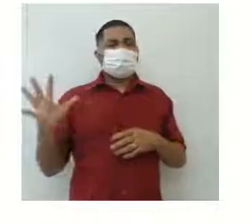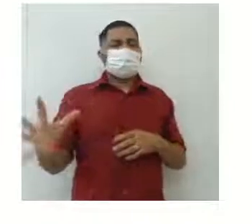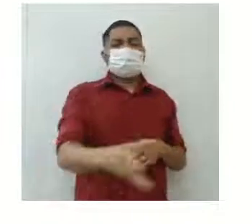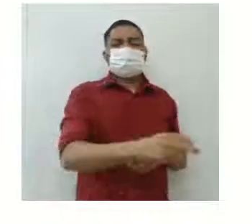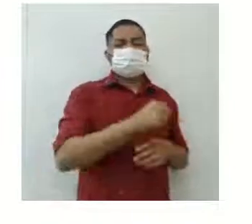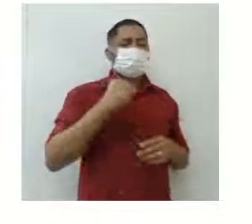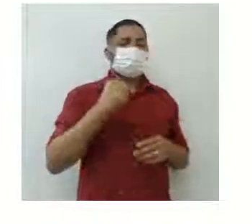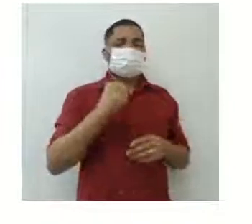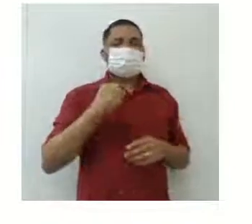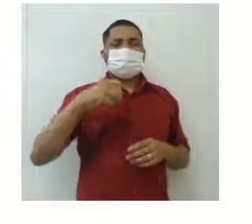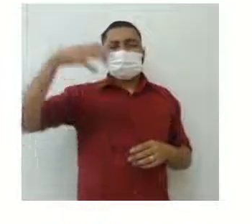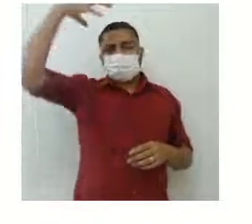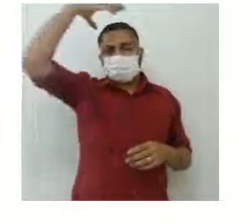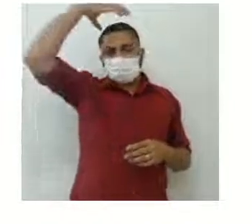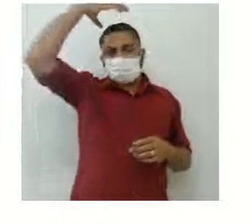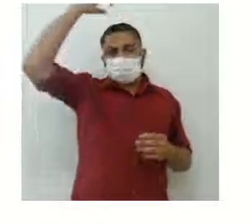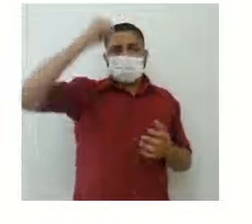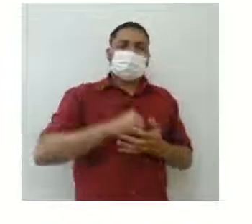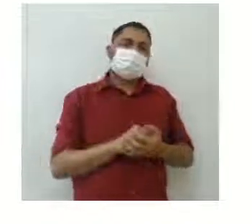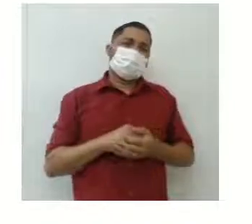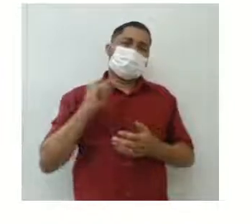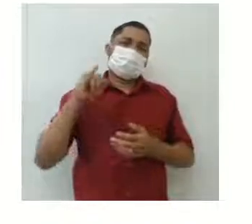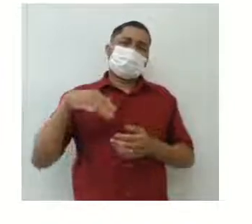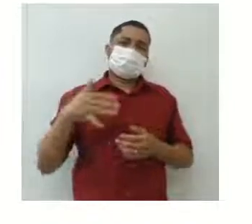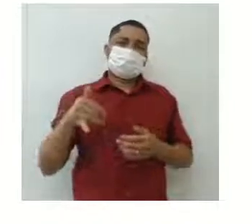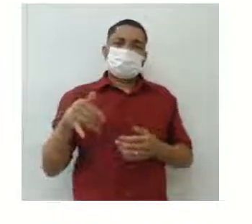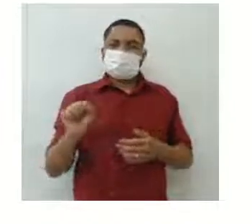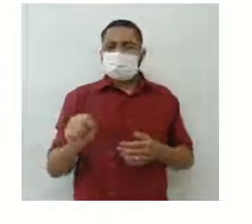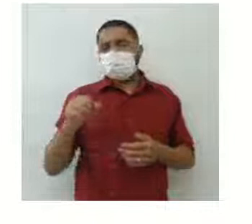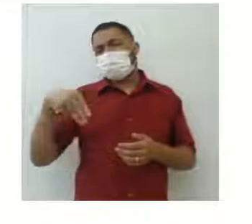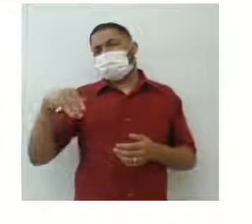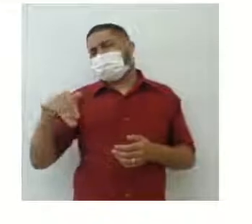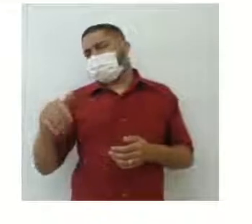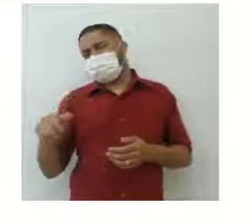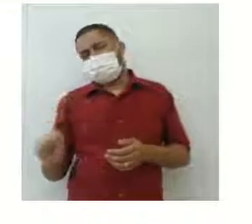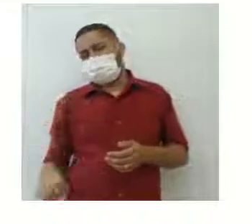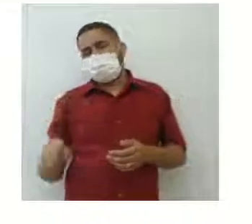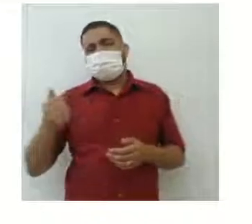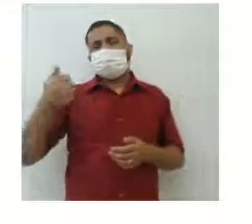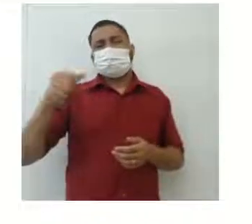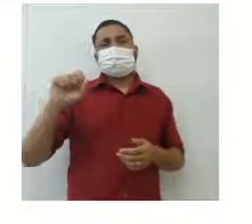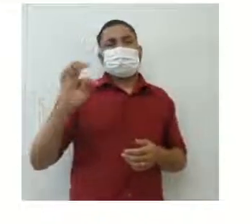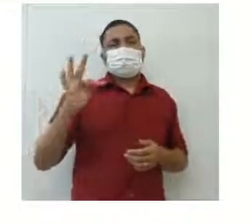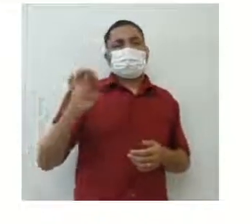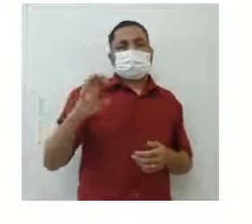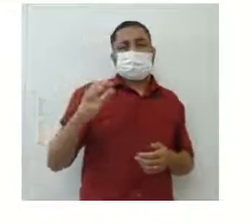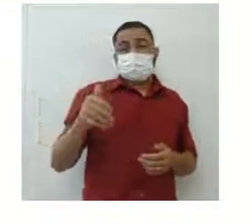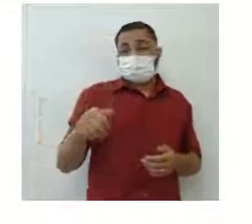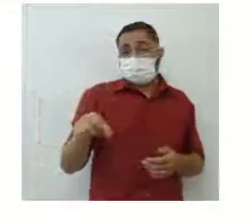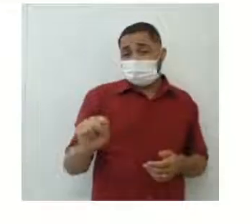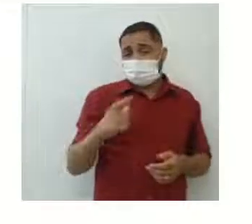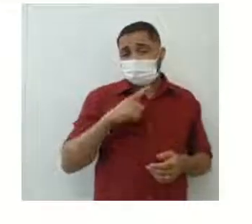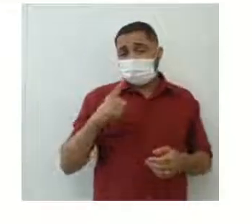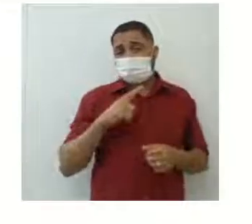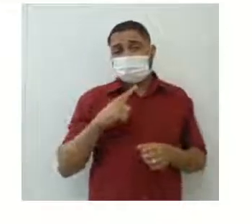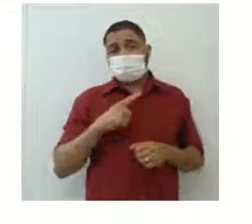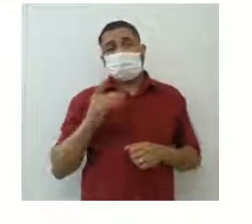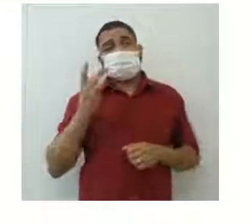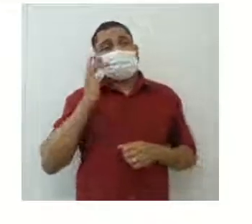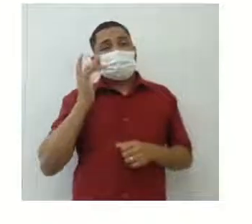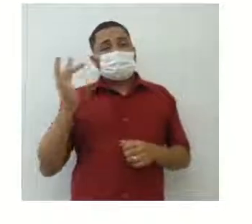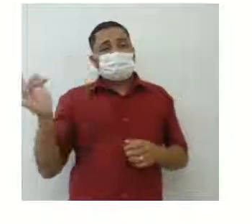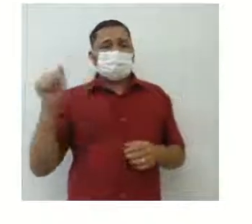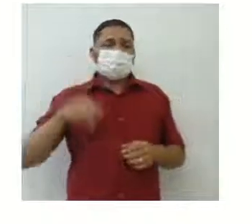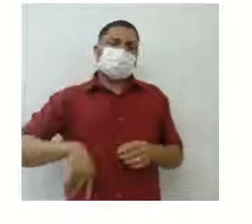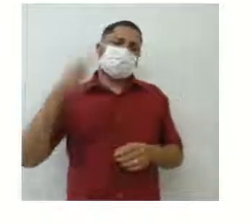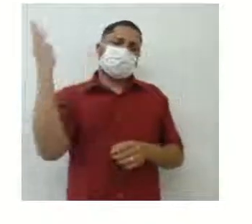dominaram os impérios incas, maias, astecas, que tinham muito ouro, né? Era rico em ouro. Já aqui